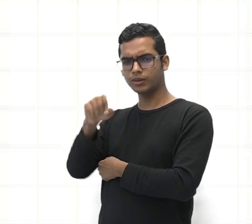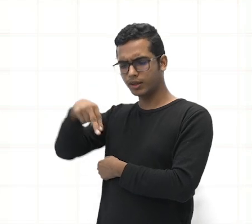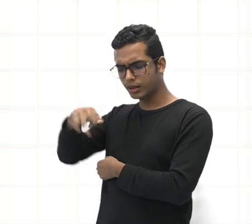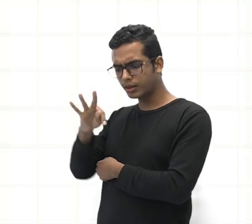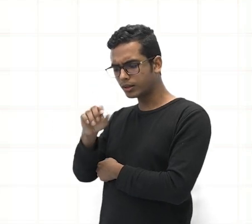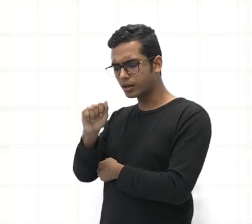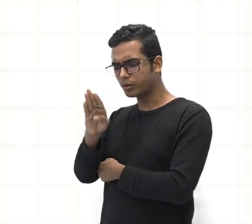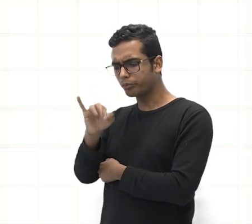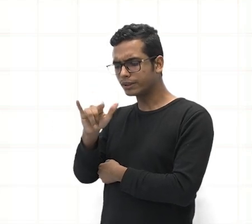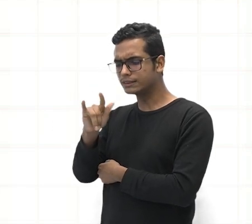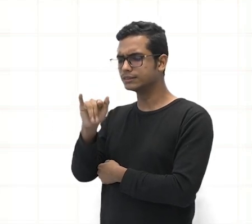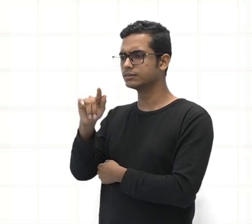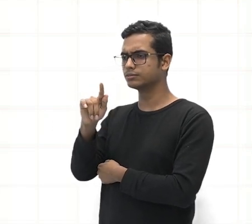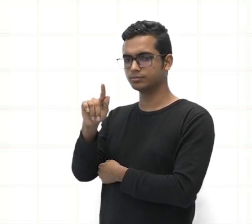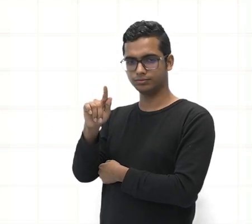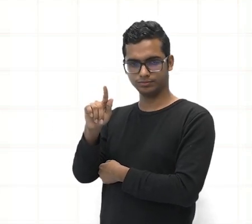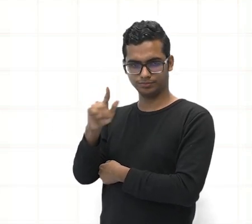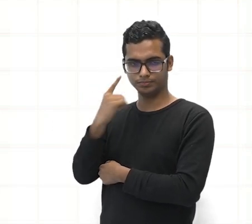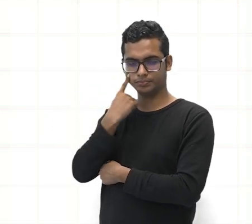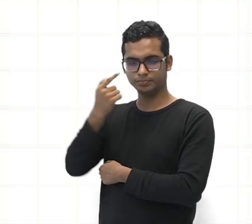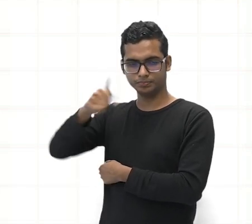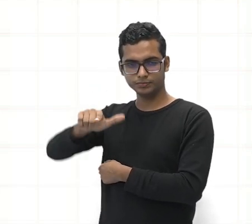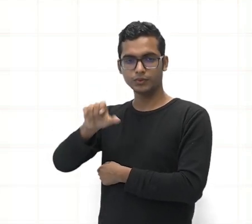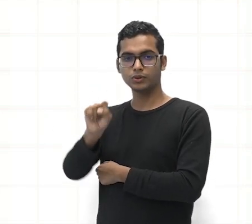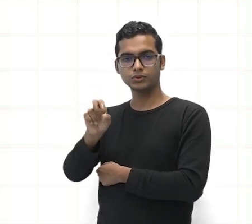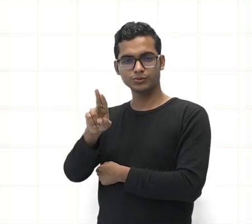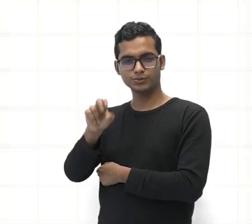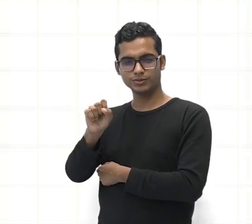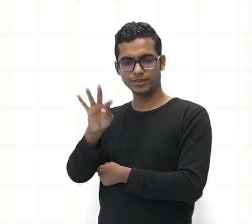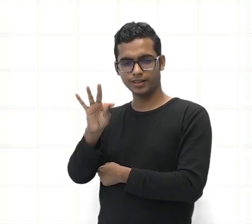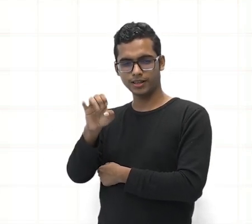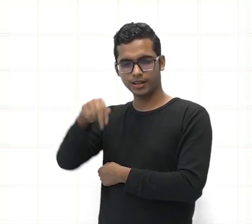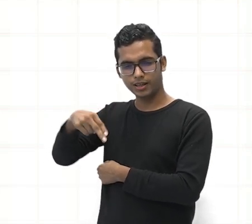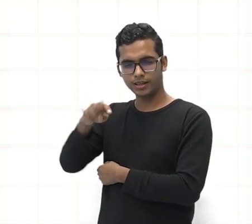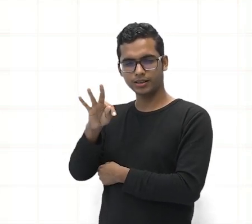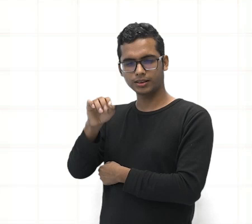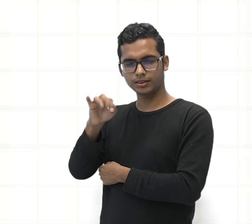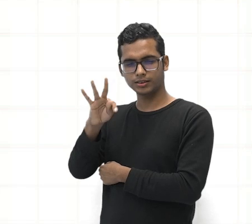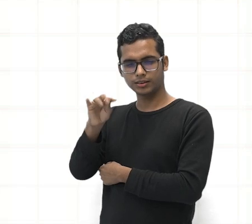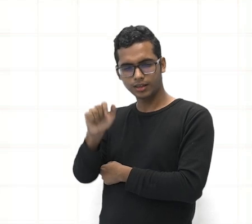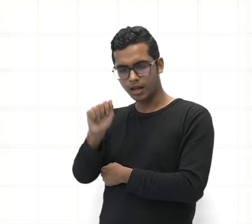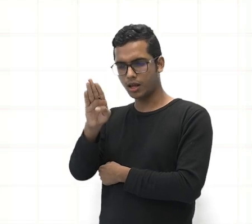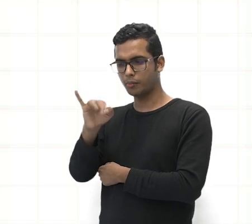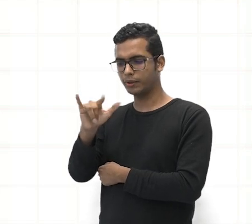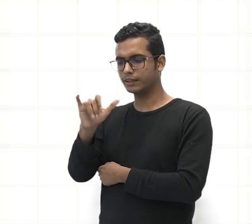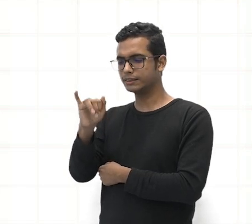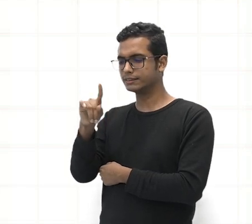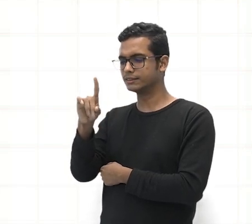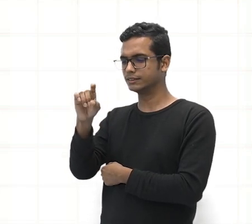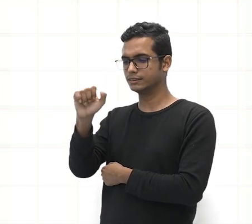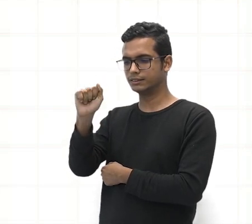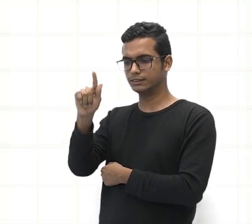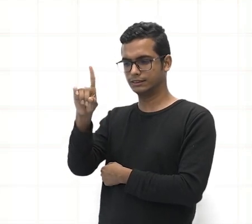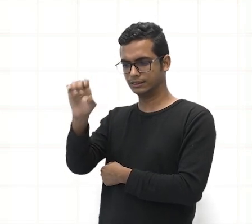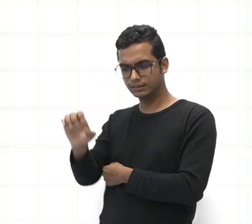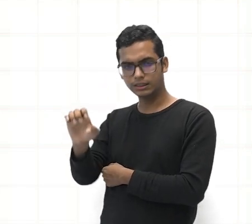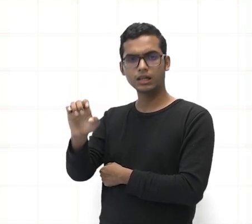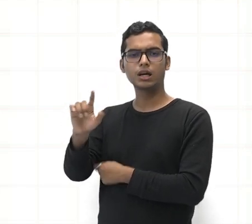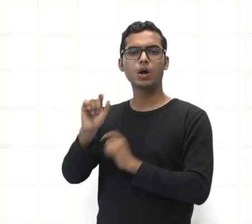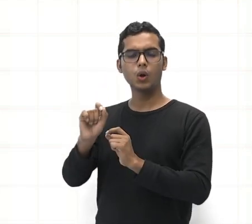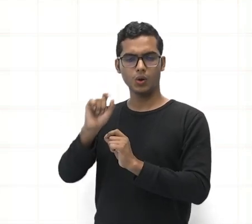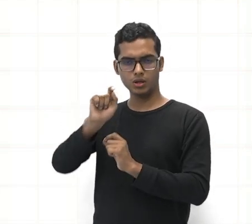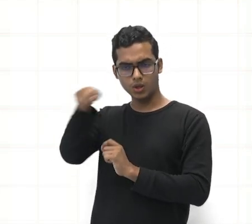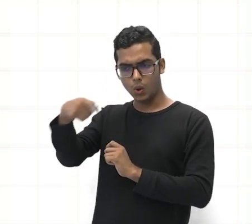de forma consciente. E ela vai estar amparada por 3 pilares, que é o